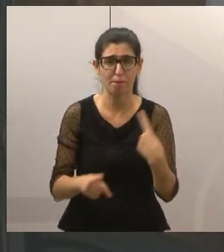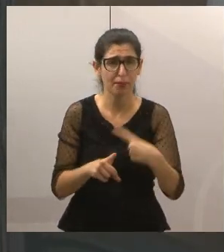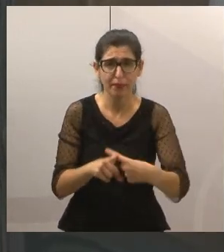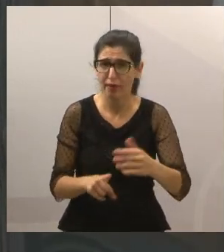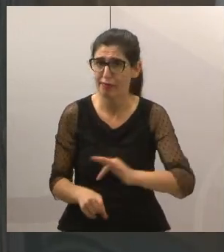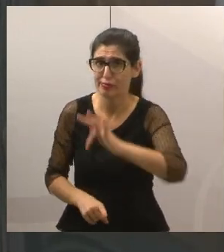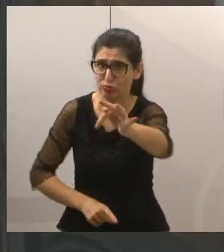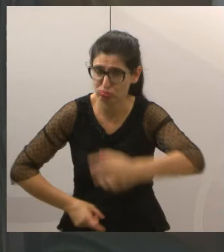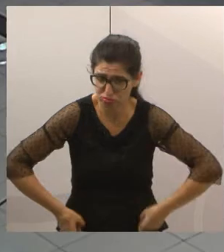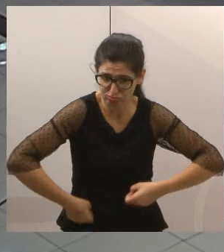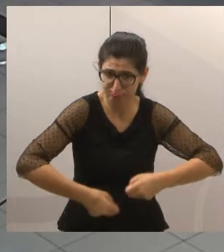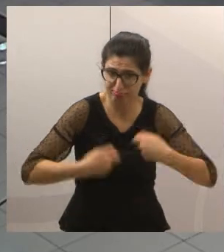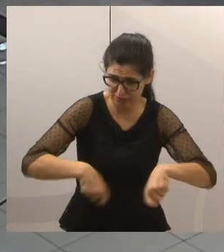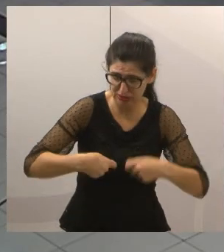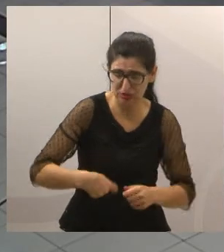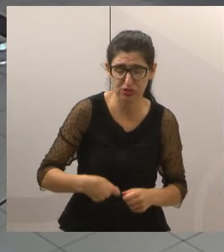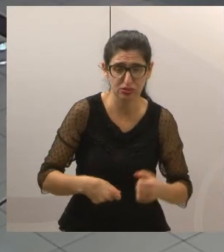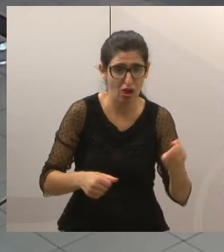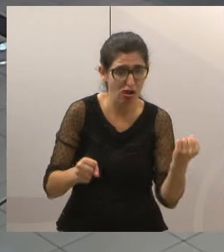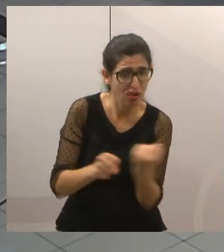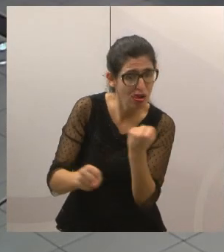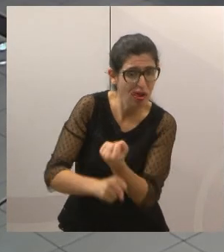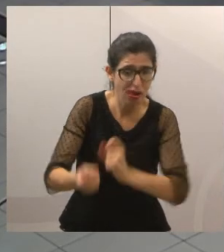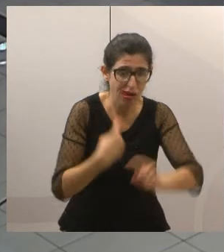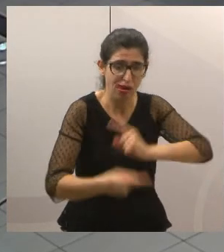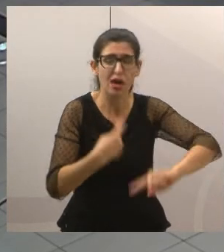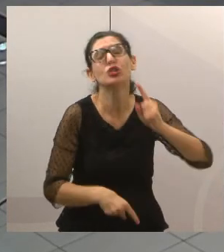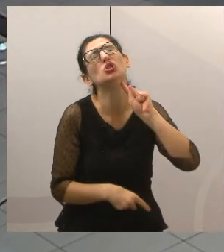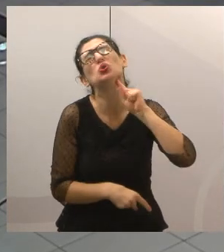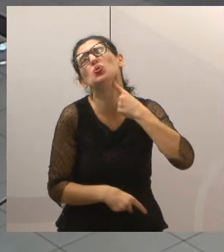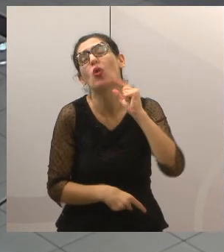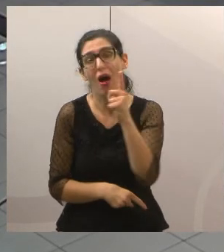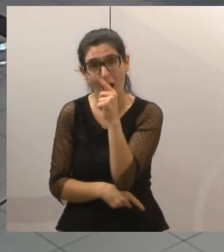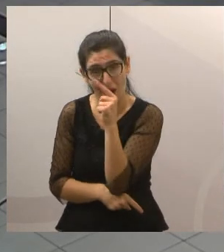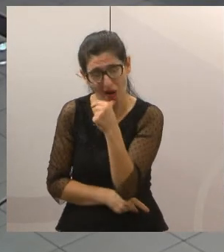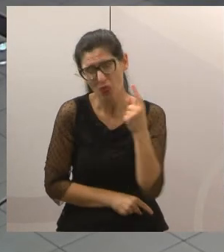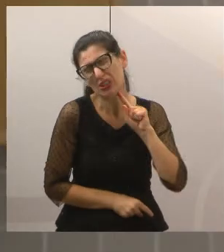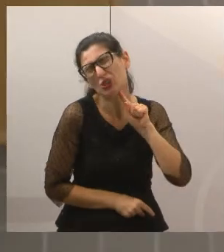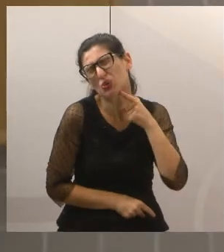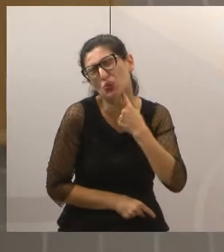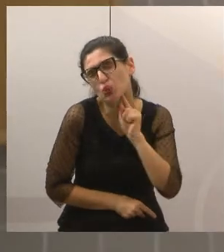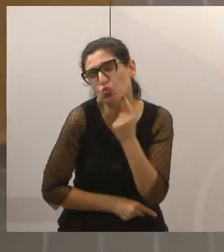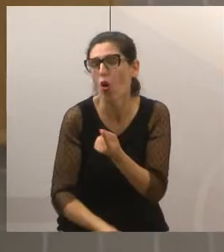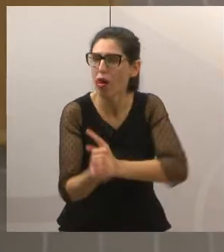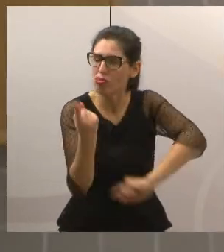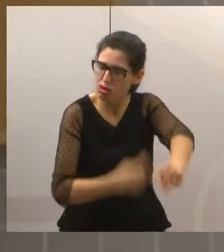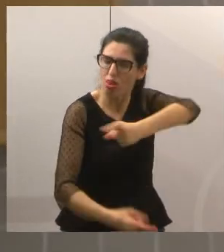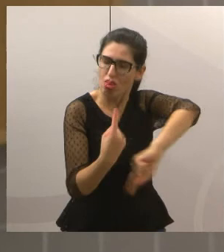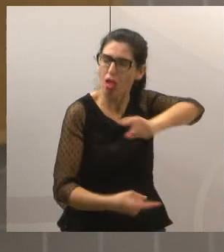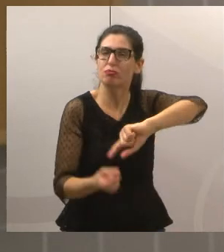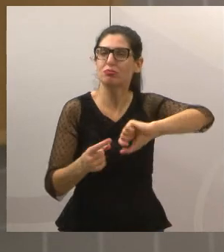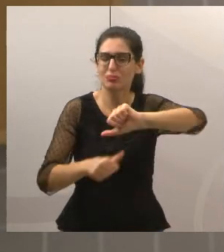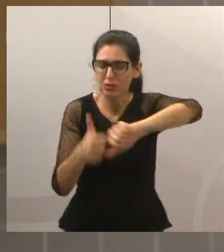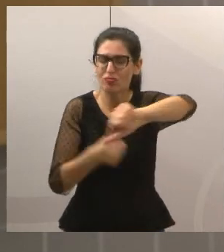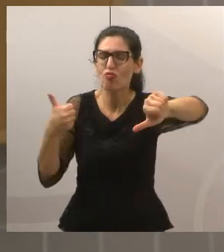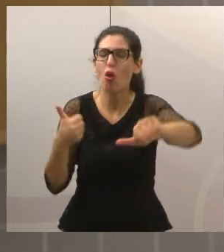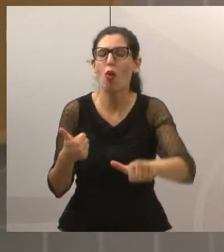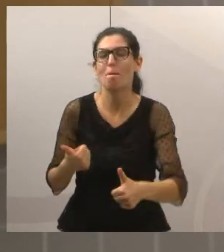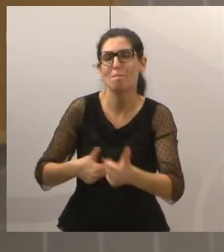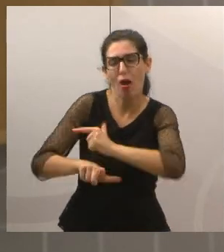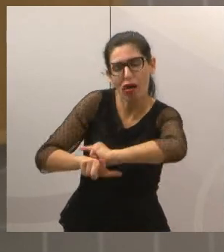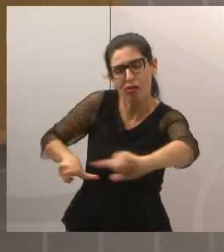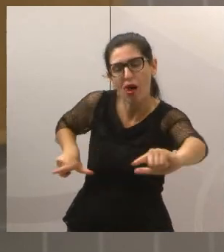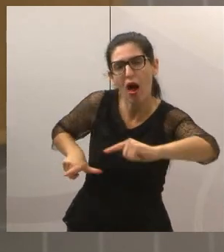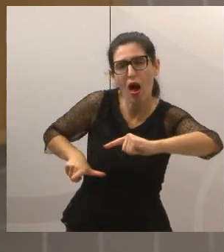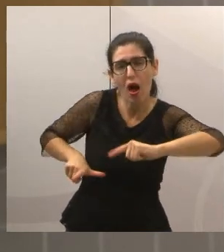tratamento de esgoto? Bom, o tratamento de esgoto a gente está na expectativa, né? Há algum tempo já, né, de